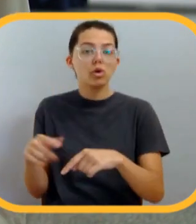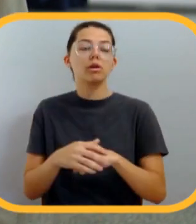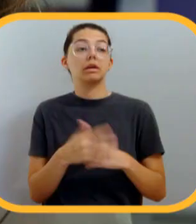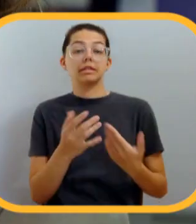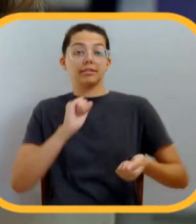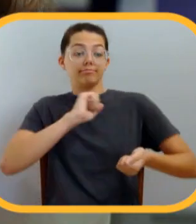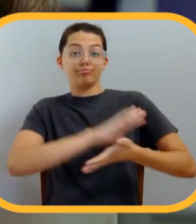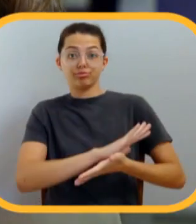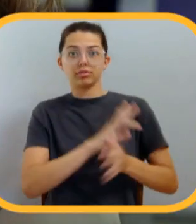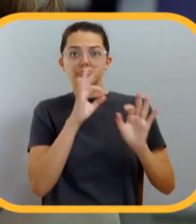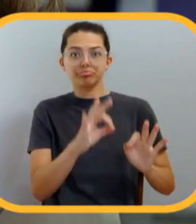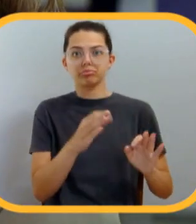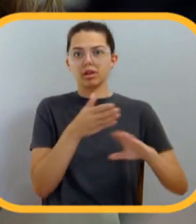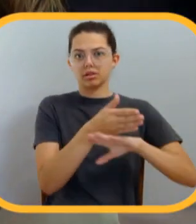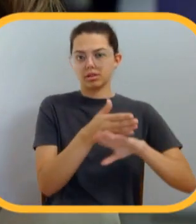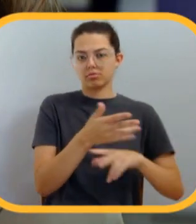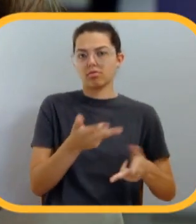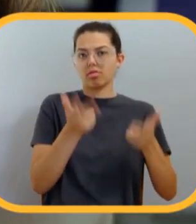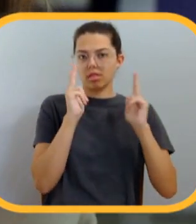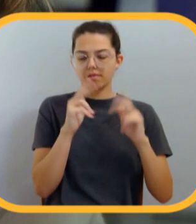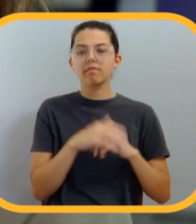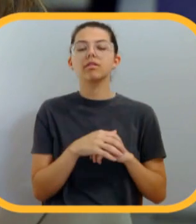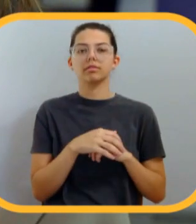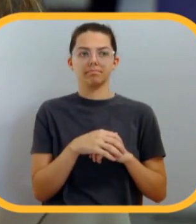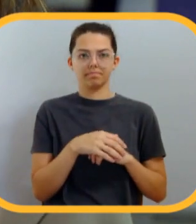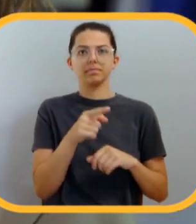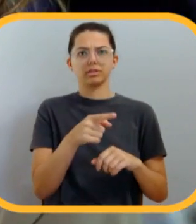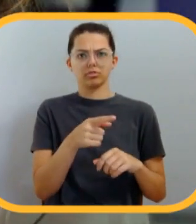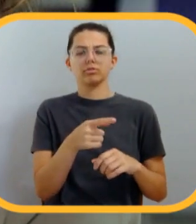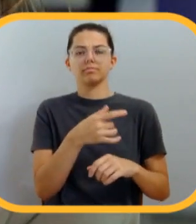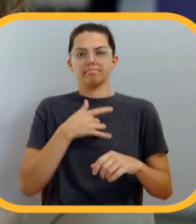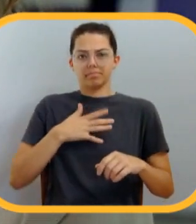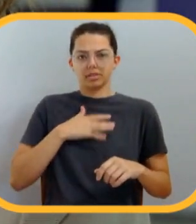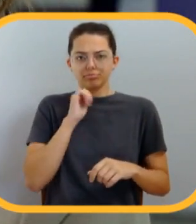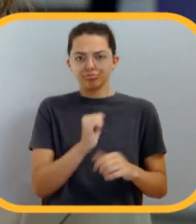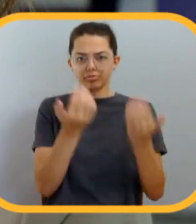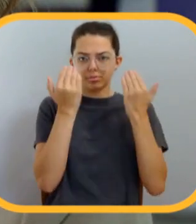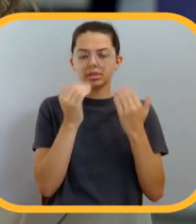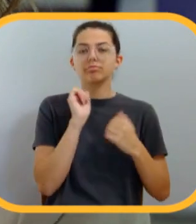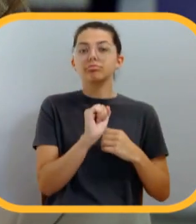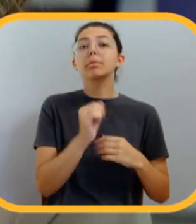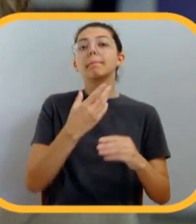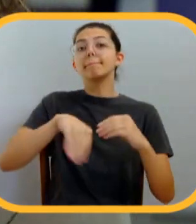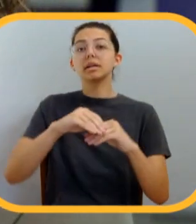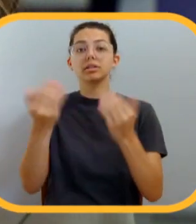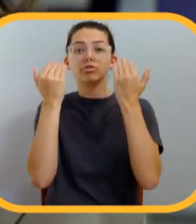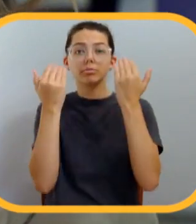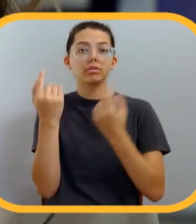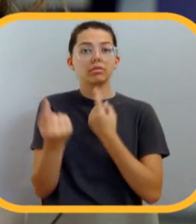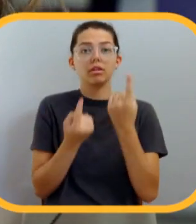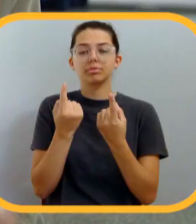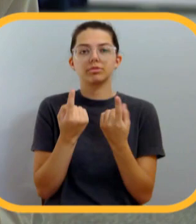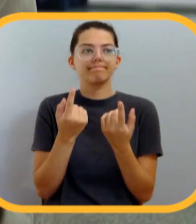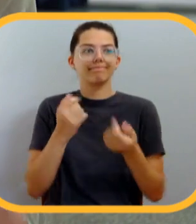sociais e entram tanta produção jornalística de livre acesso, não é? que os órgãos de informação disponibilizam, como